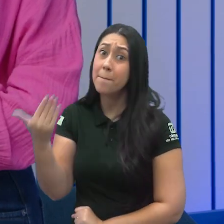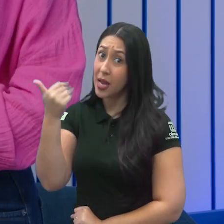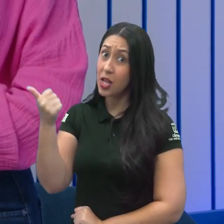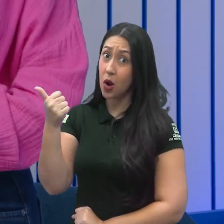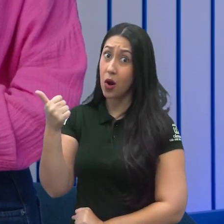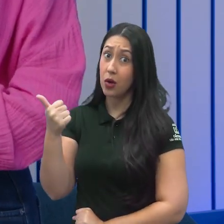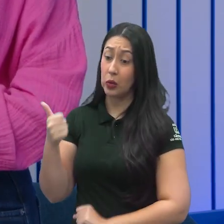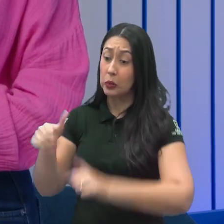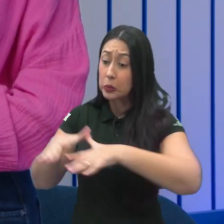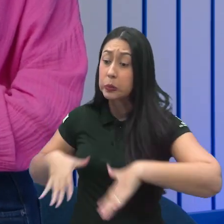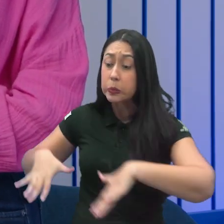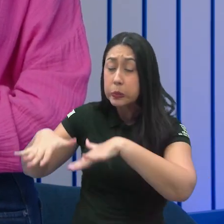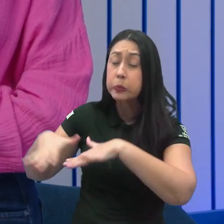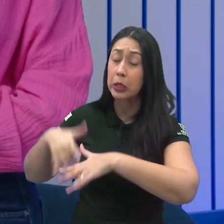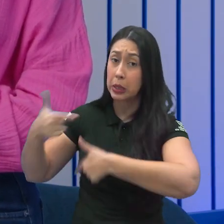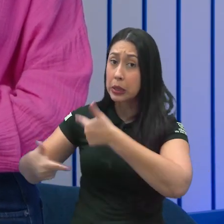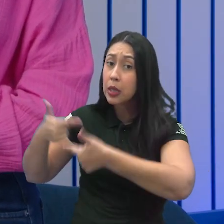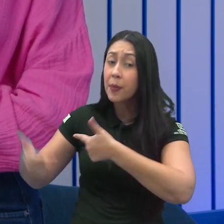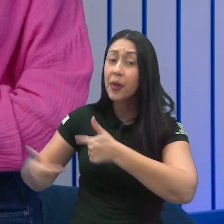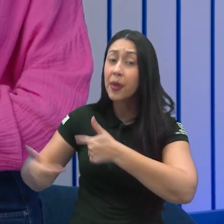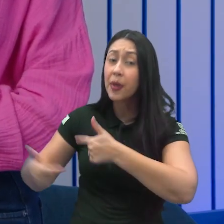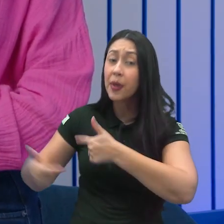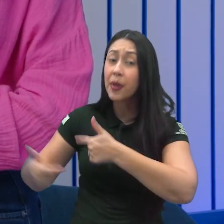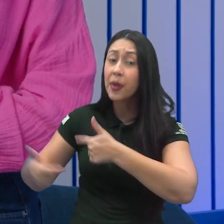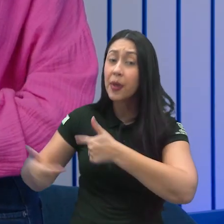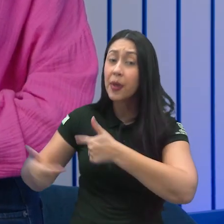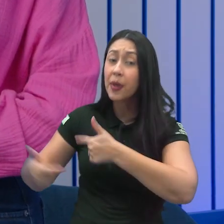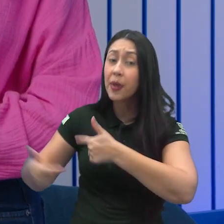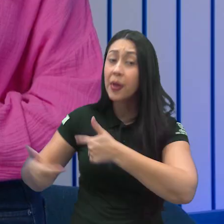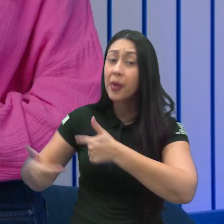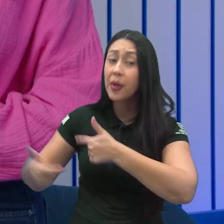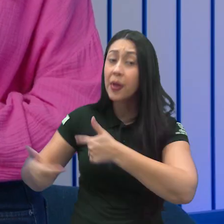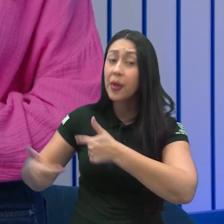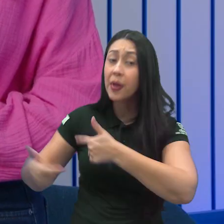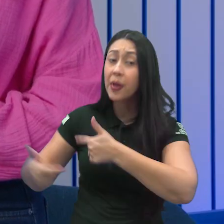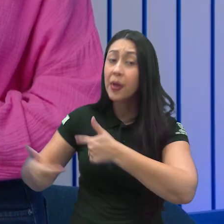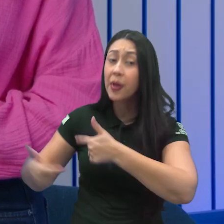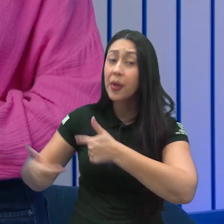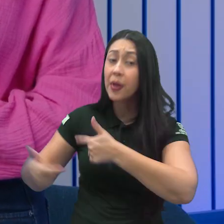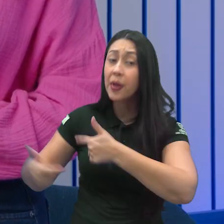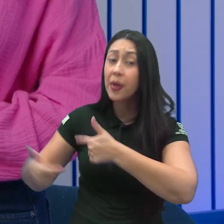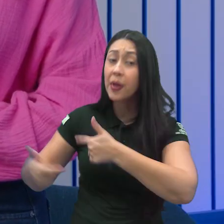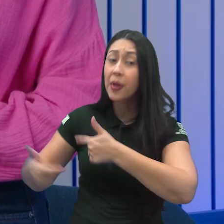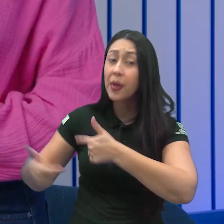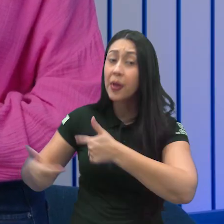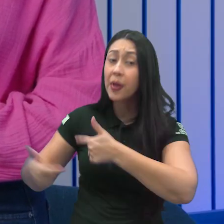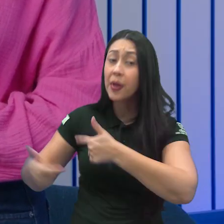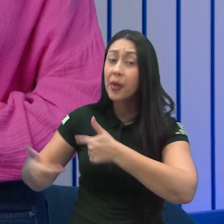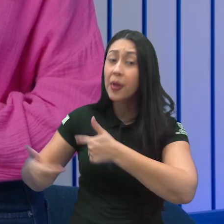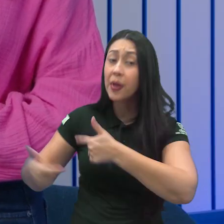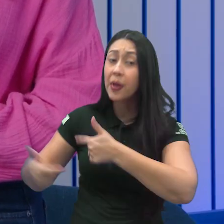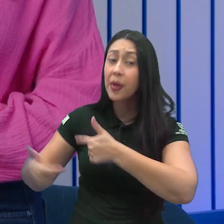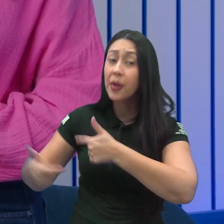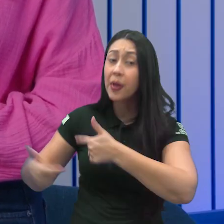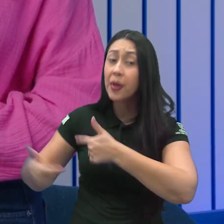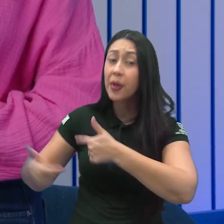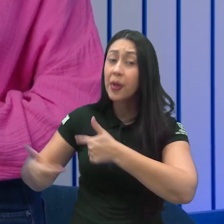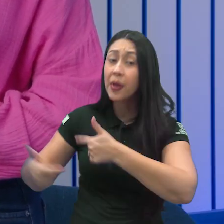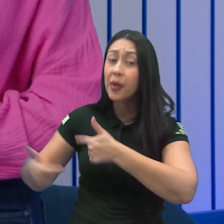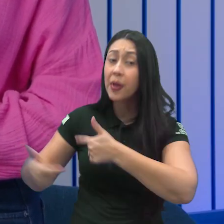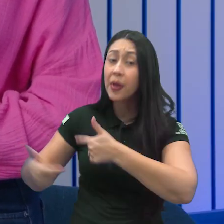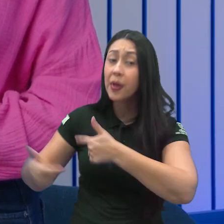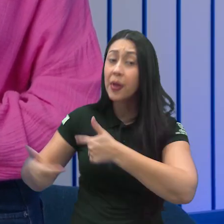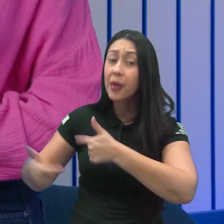Naquela época, a jornada chegava a 16 horas, 6 dias por semana. No mundo inteiro, a data é marcada por